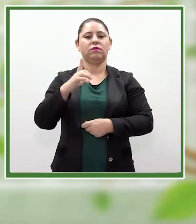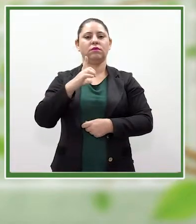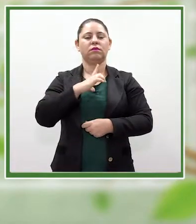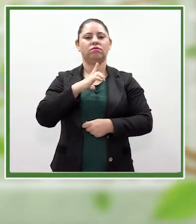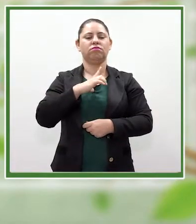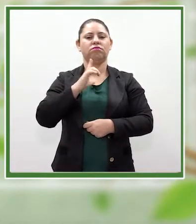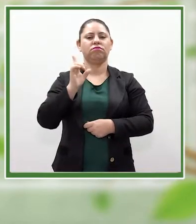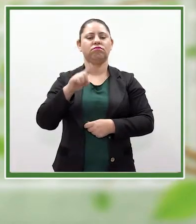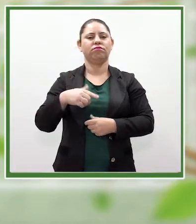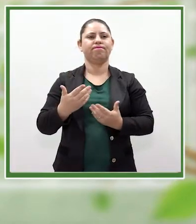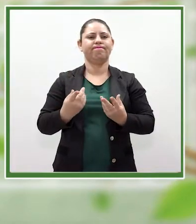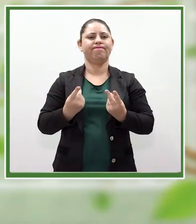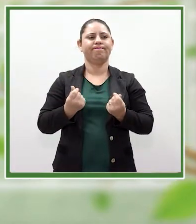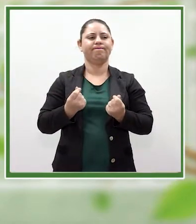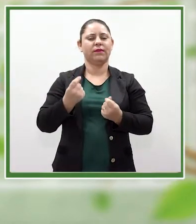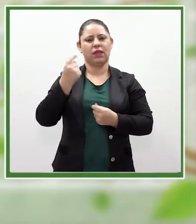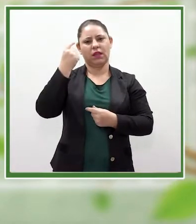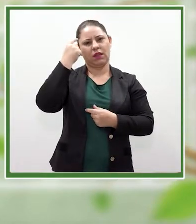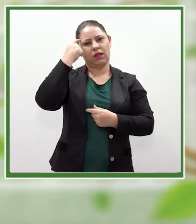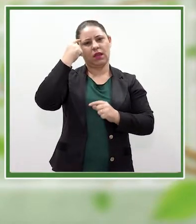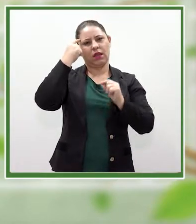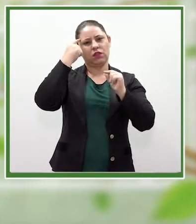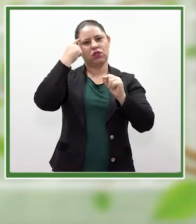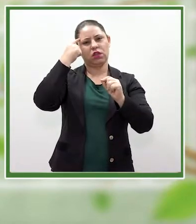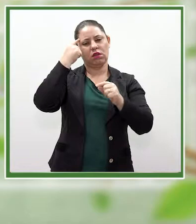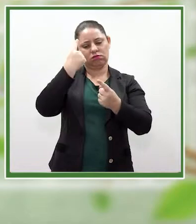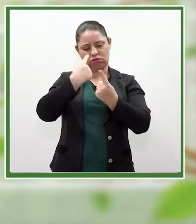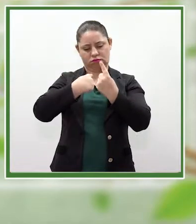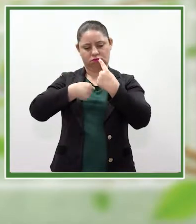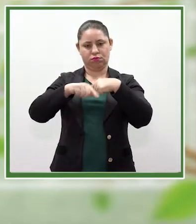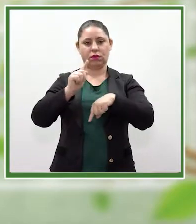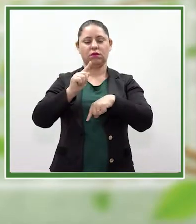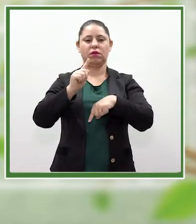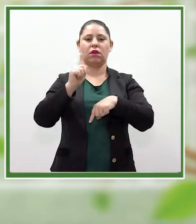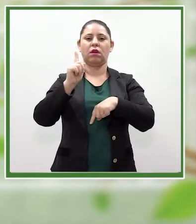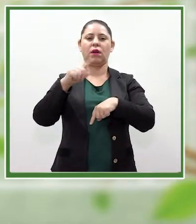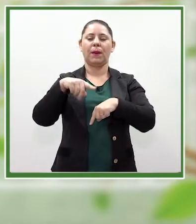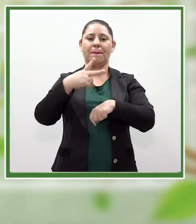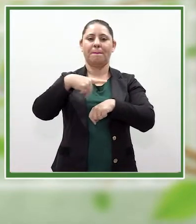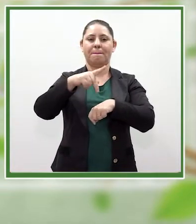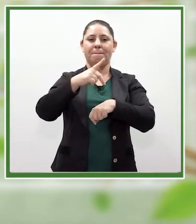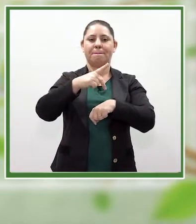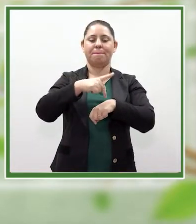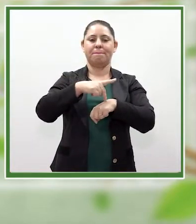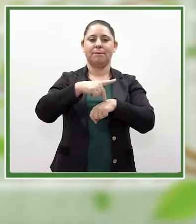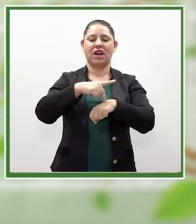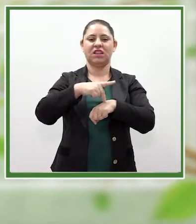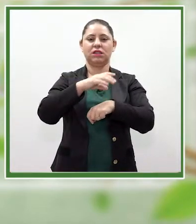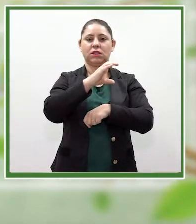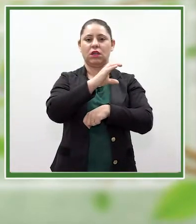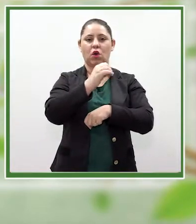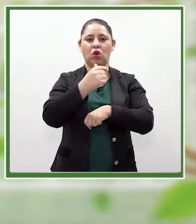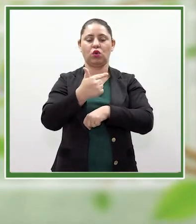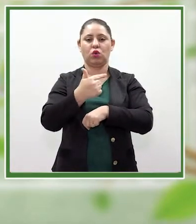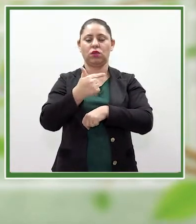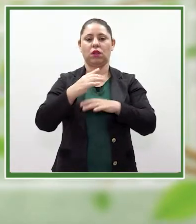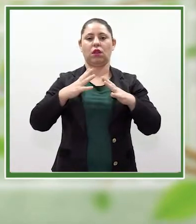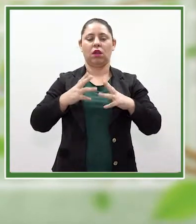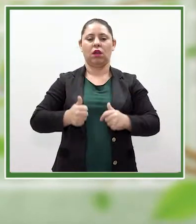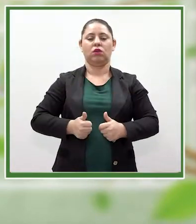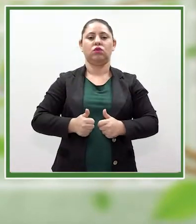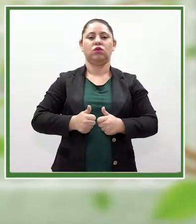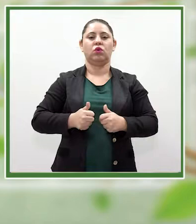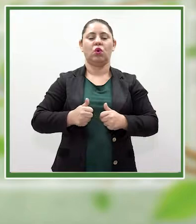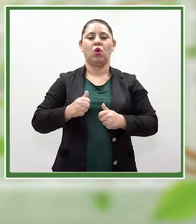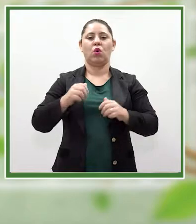país que tenha a ideia de se transformar em um